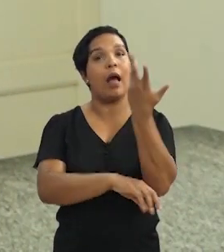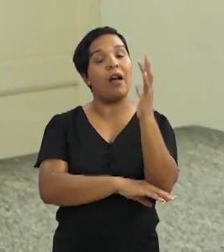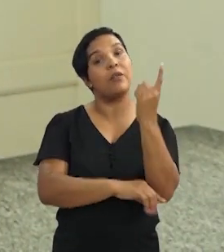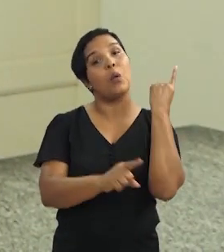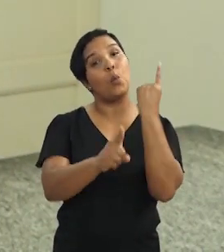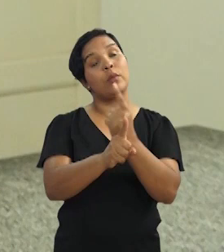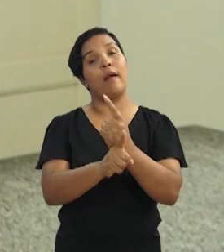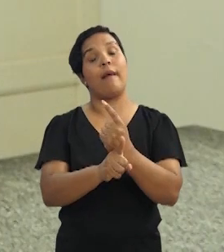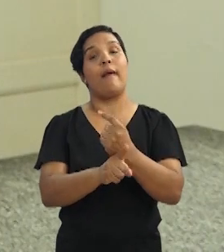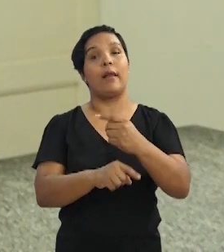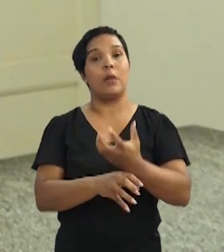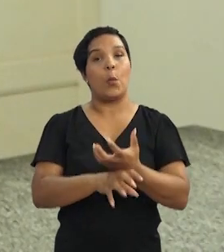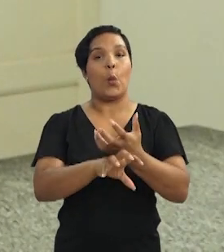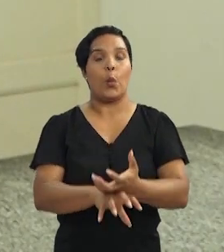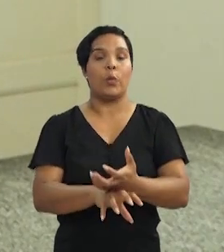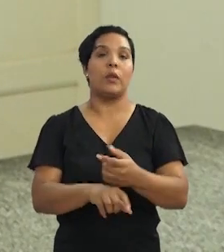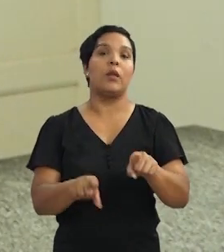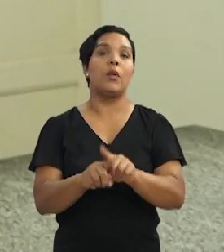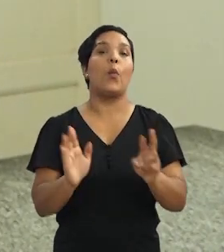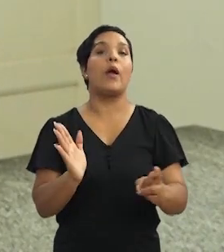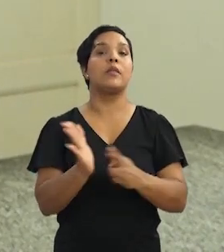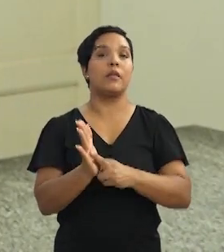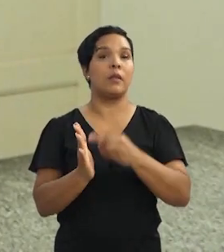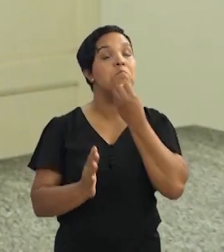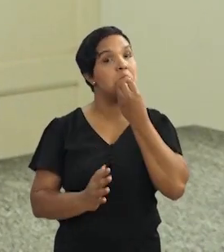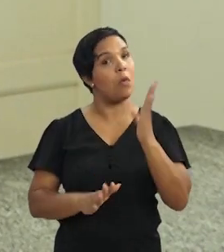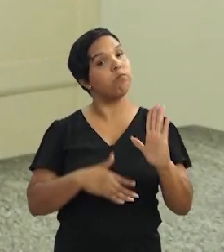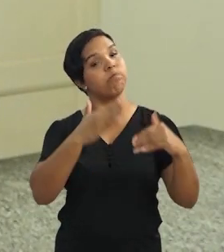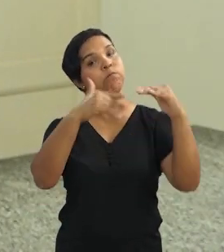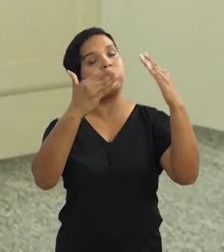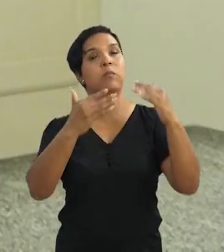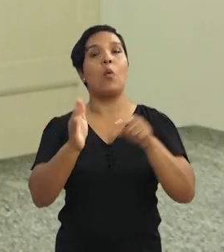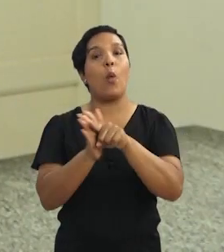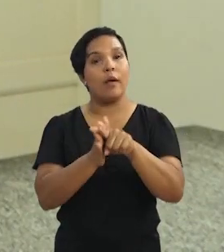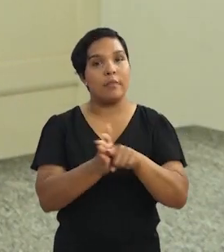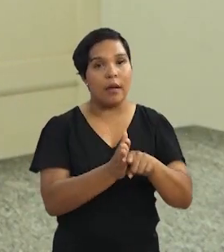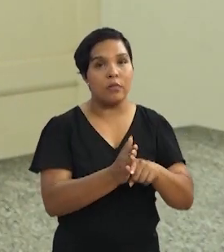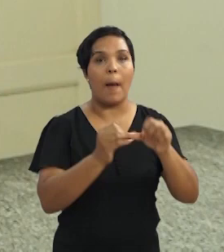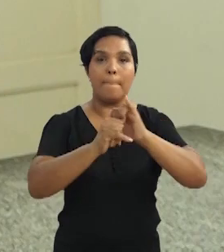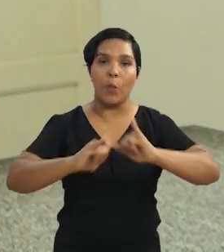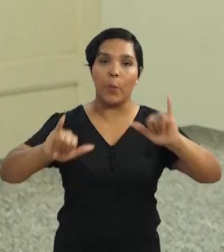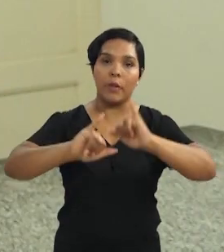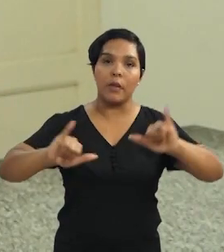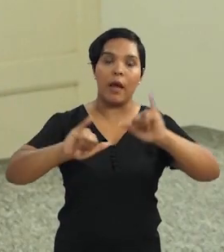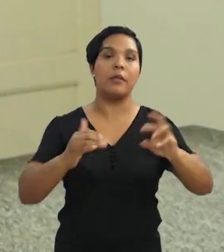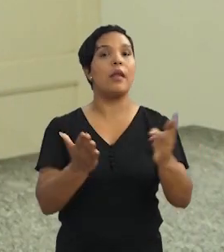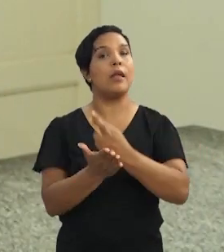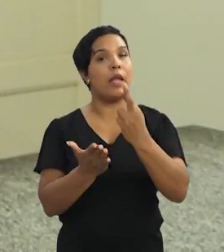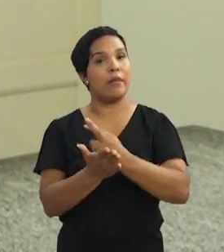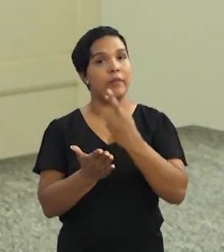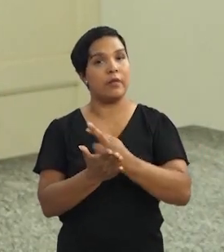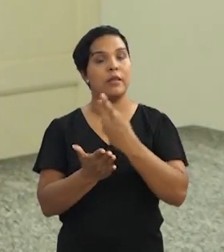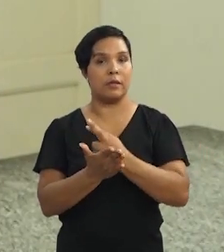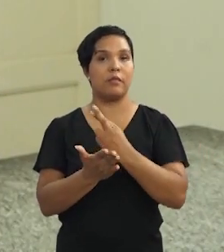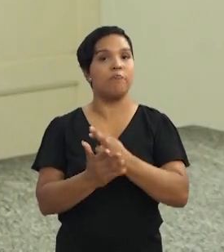bem comum de se encontrar aqui na região do semiárido. E os resultados já são bem promissores, com análises sendo publicadas